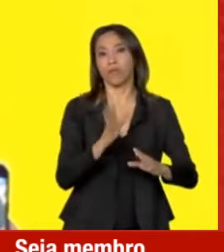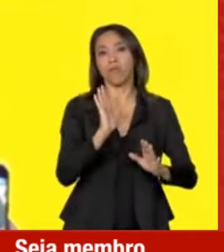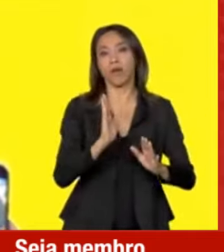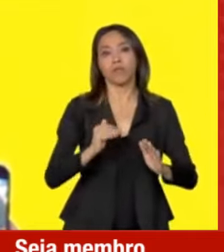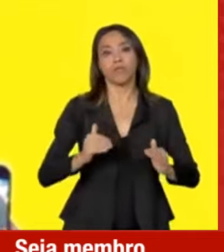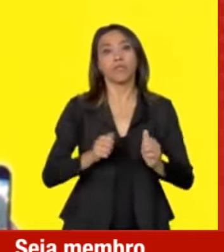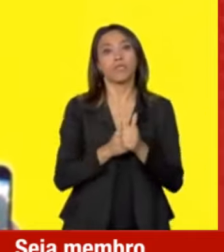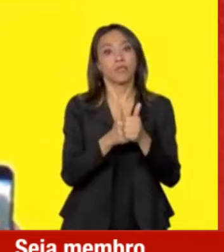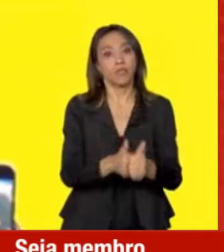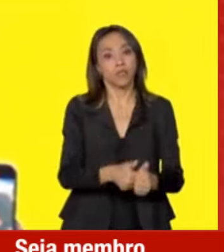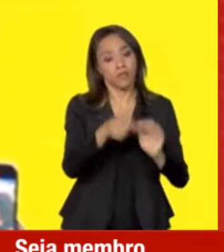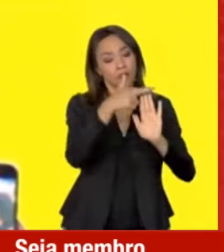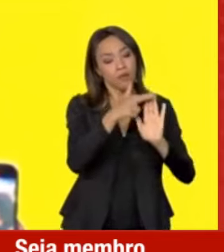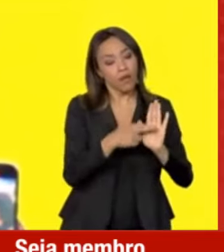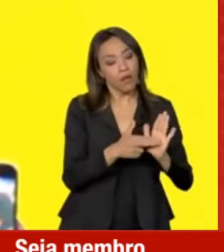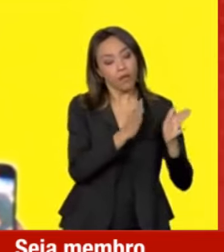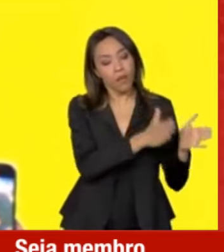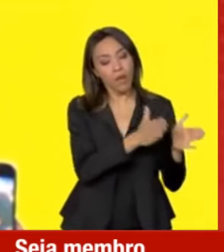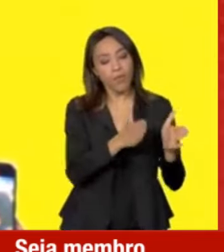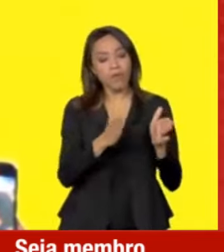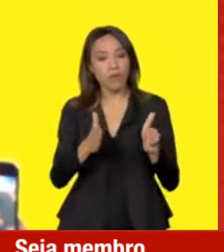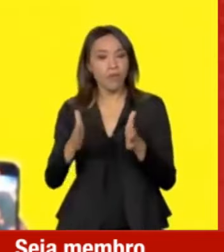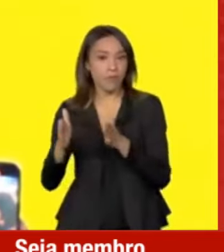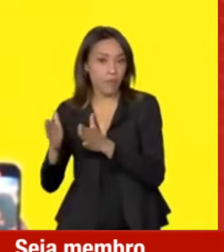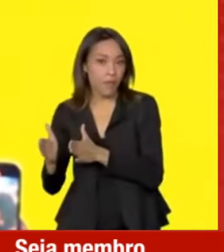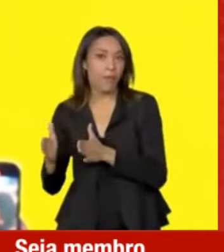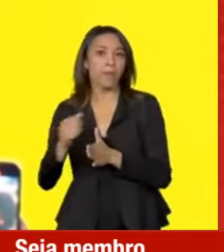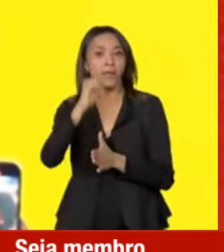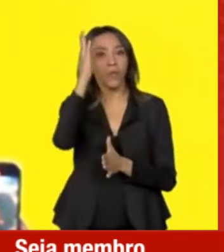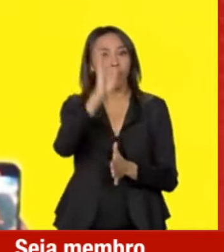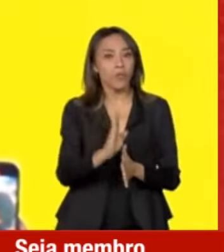Brasil inteiro fosse abraçado por novas